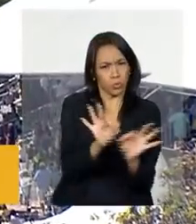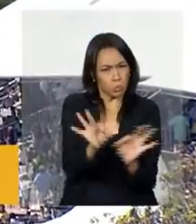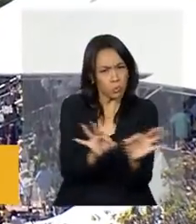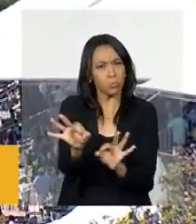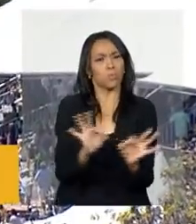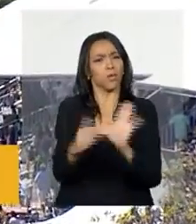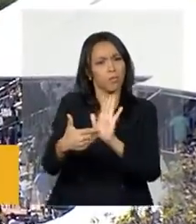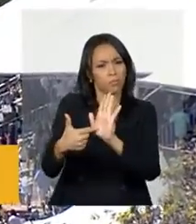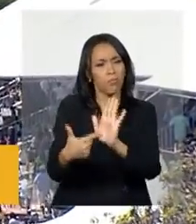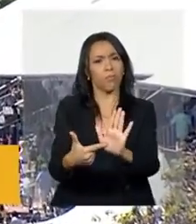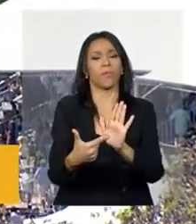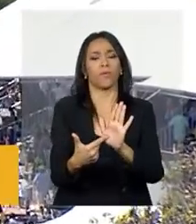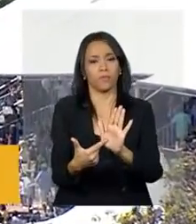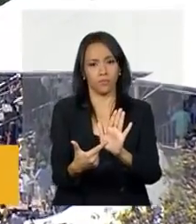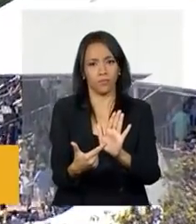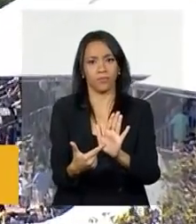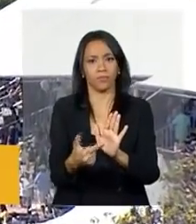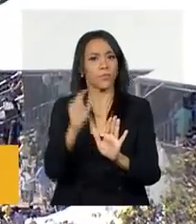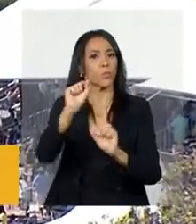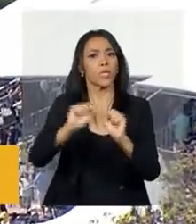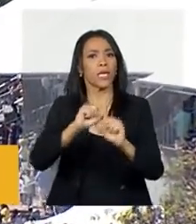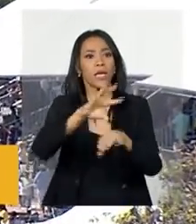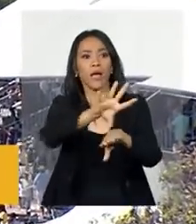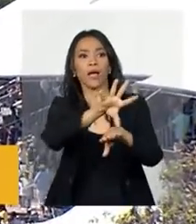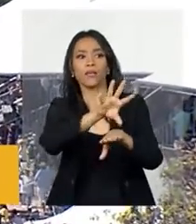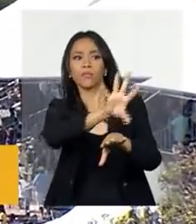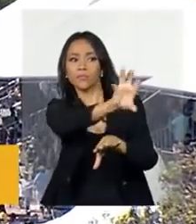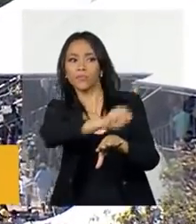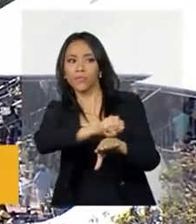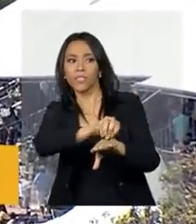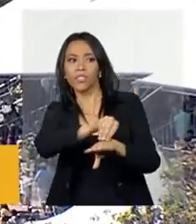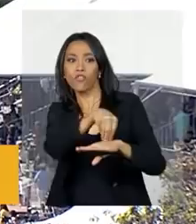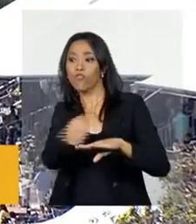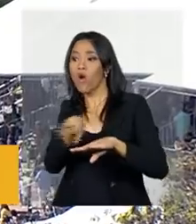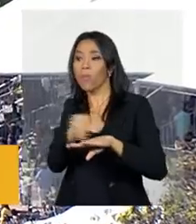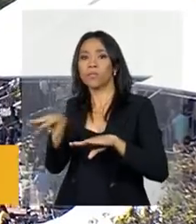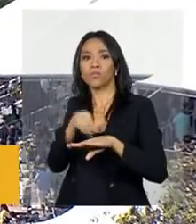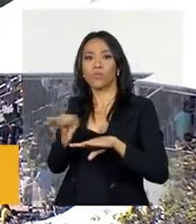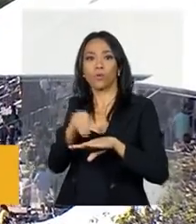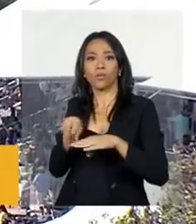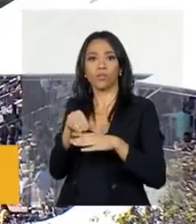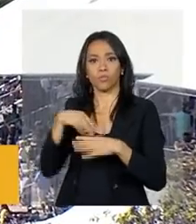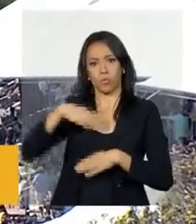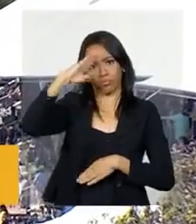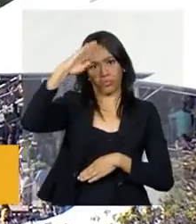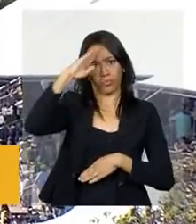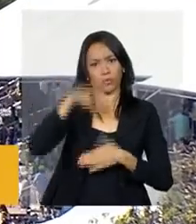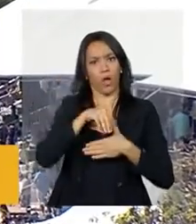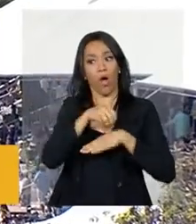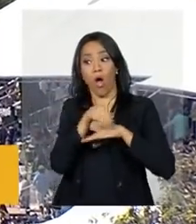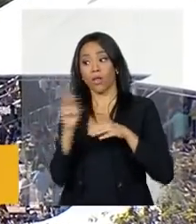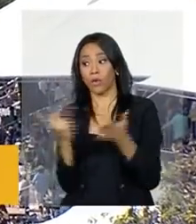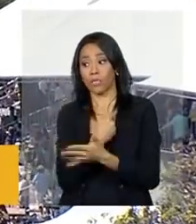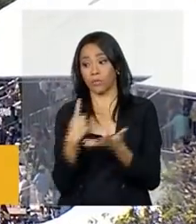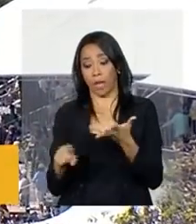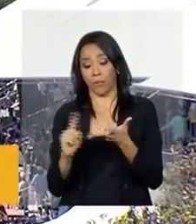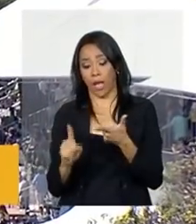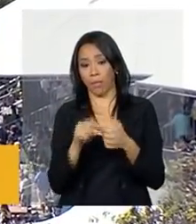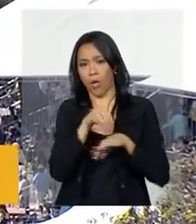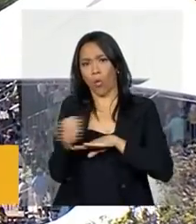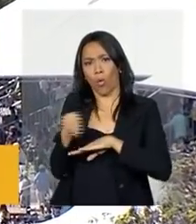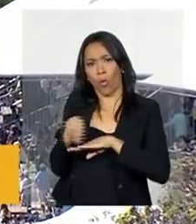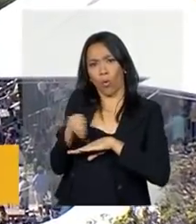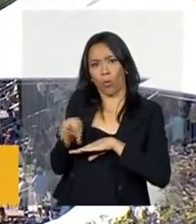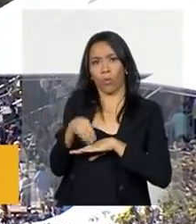com oportunidade as informações para o comandante. Carros blindados que nos anos 80 também foram